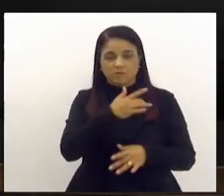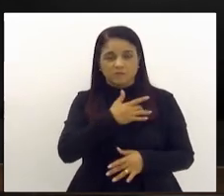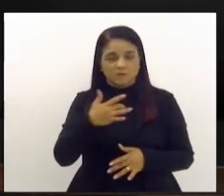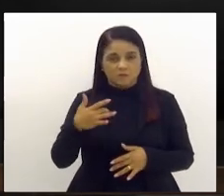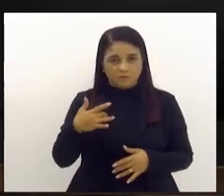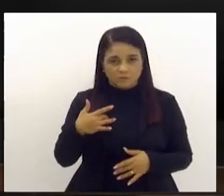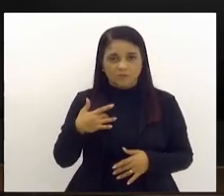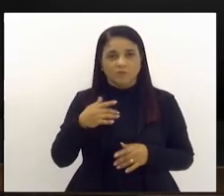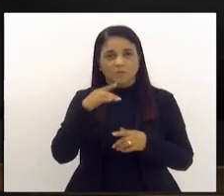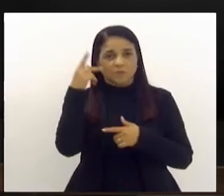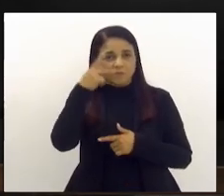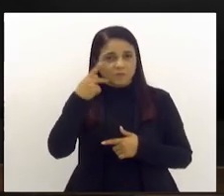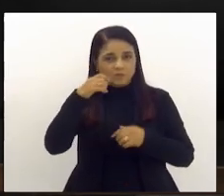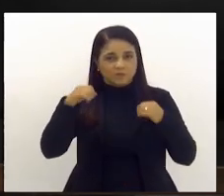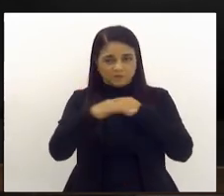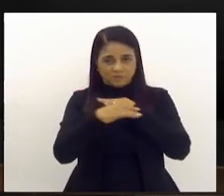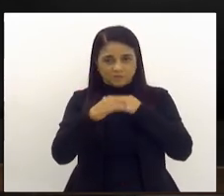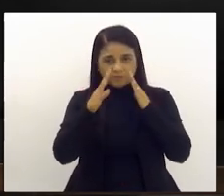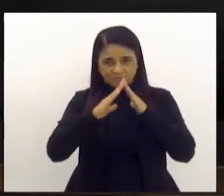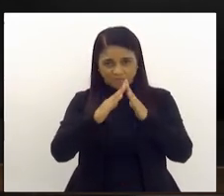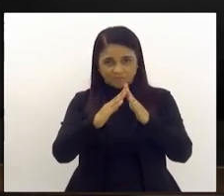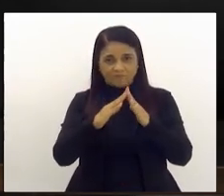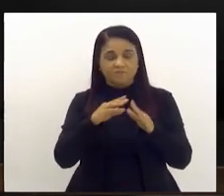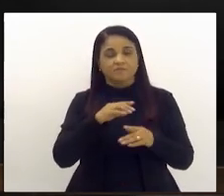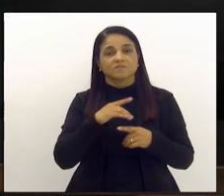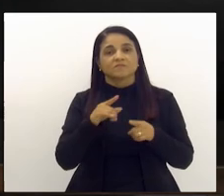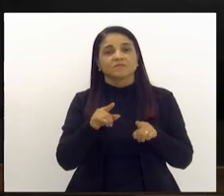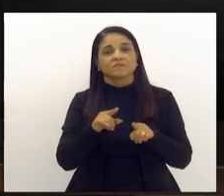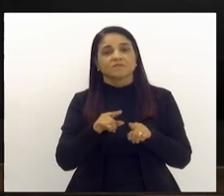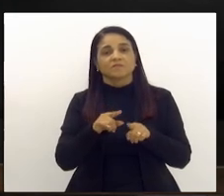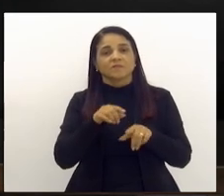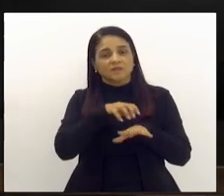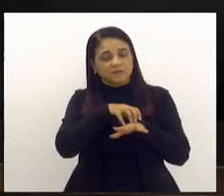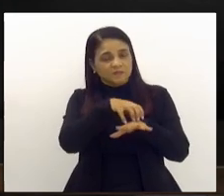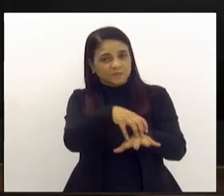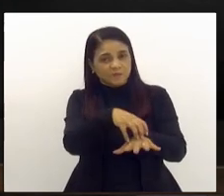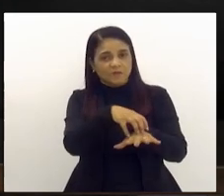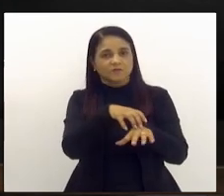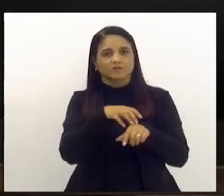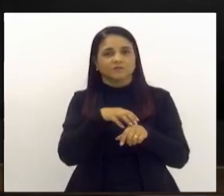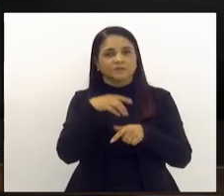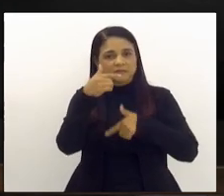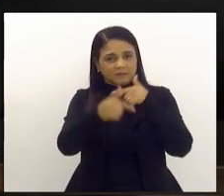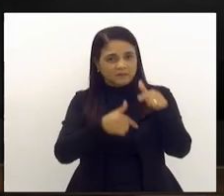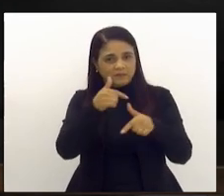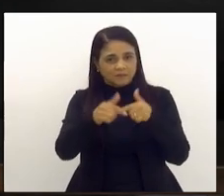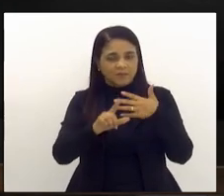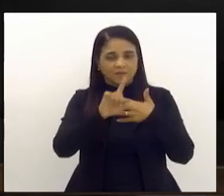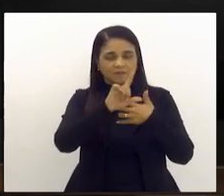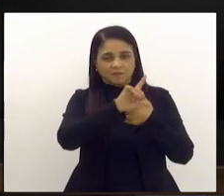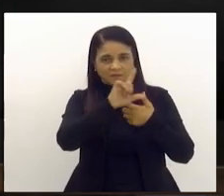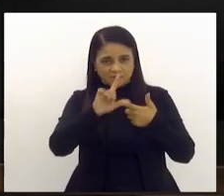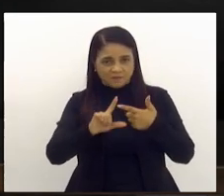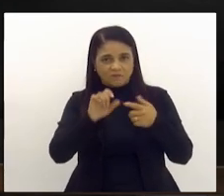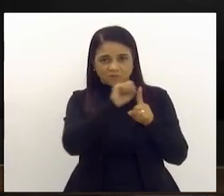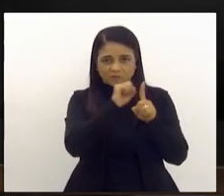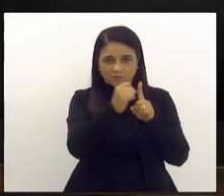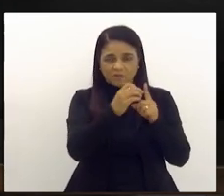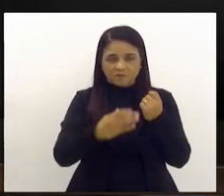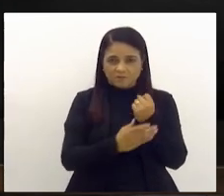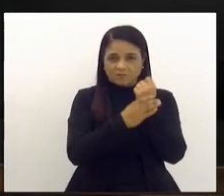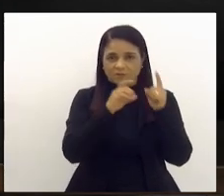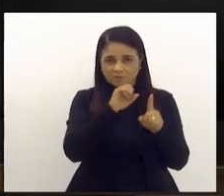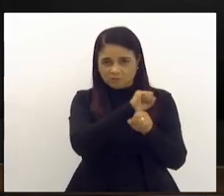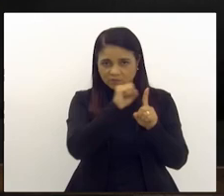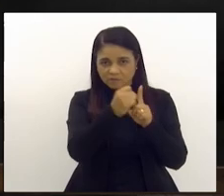saúde, política urbana, habitação e assuntos fundiários, de transportes, de trabalho, legislação social, seguridade social, de